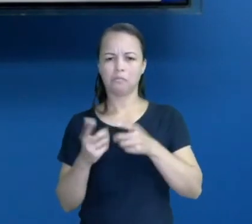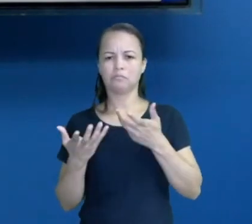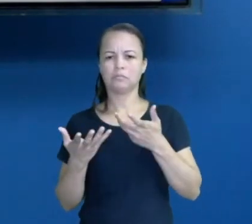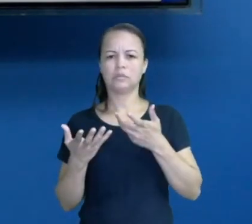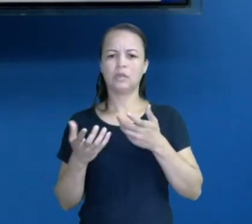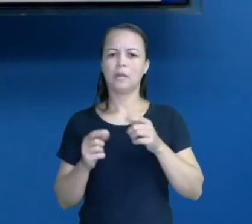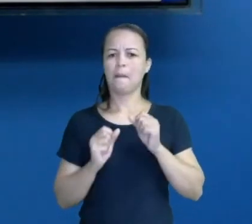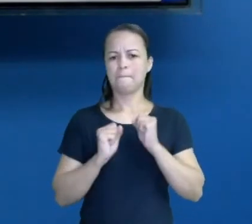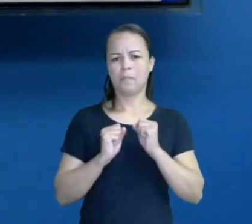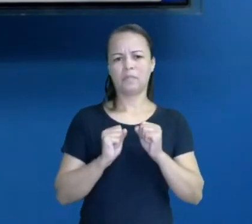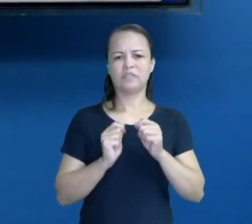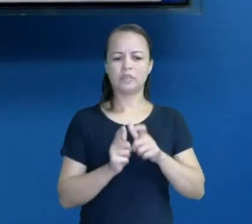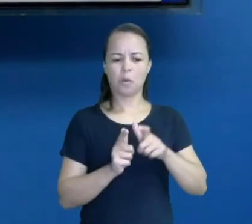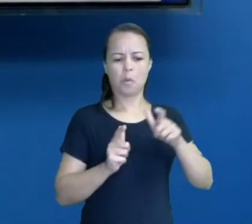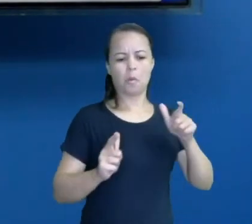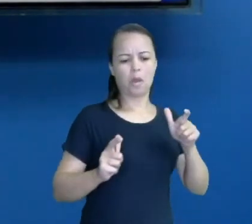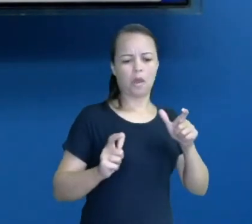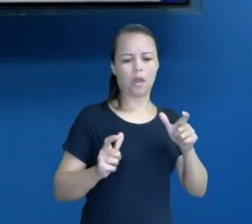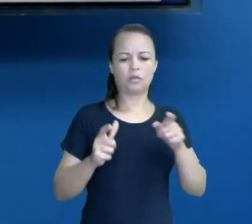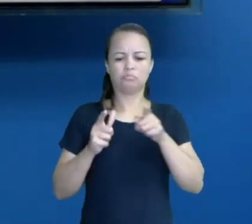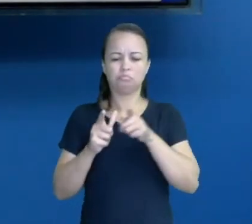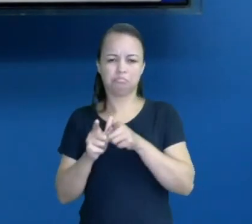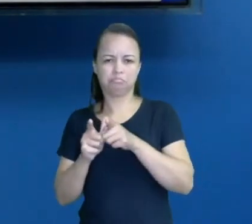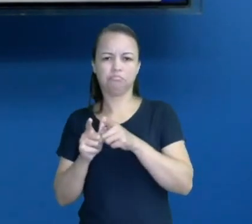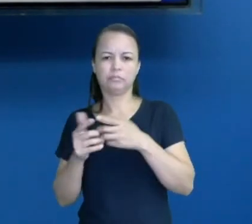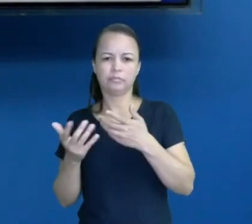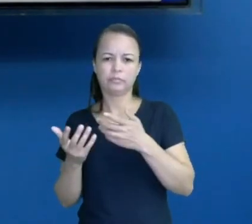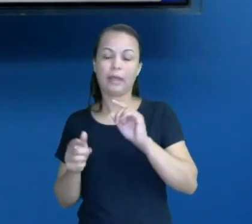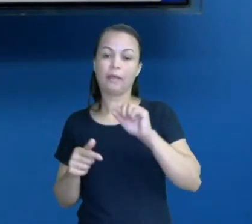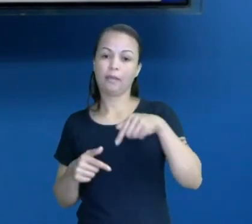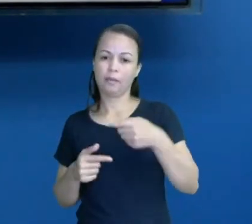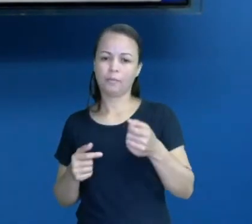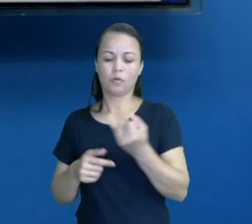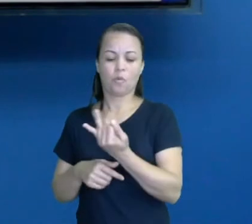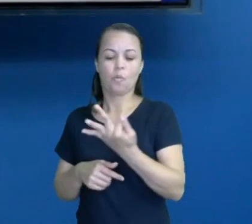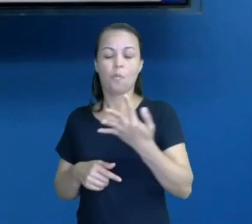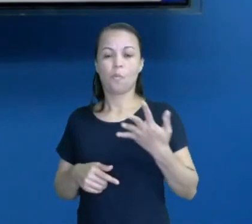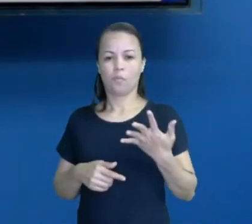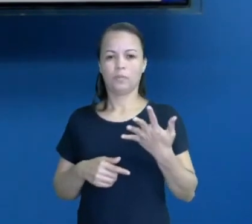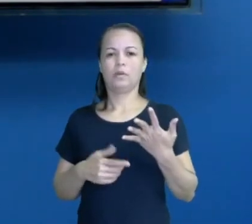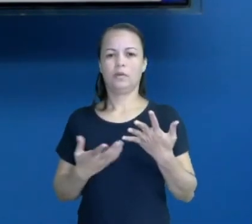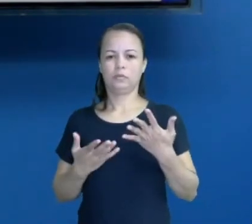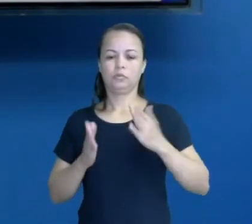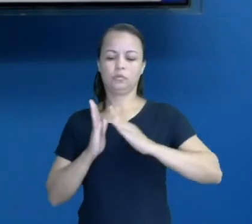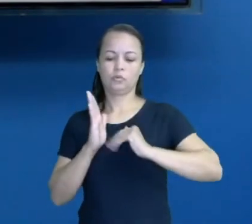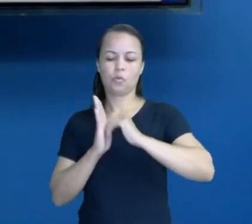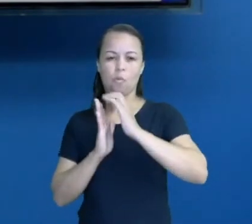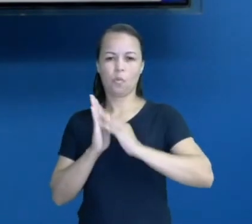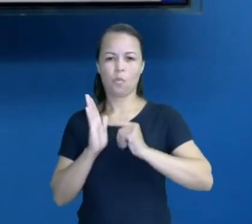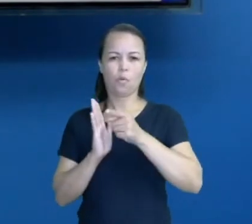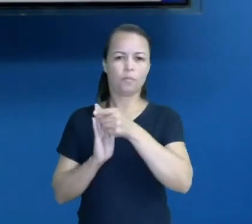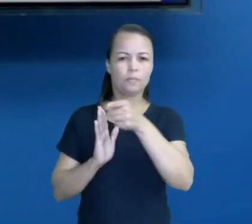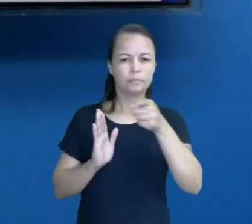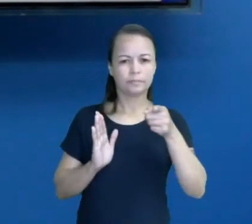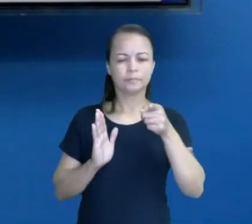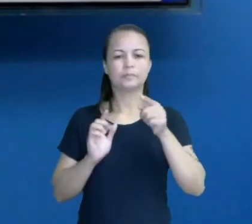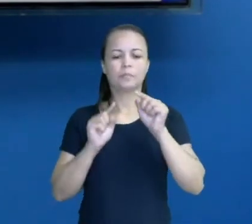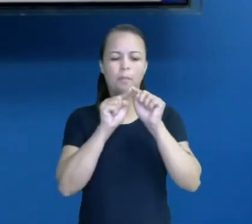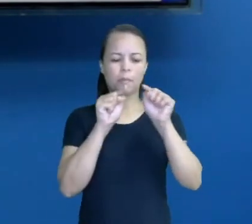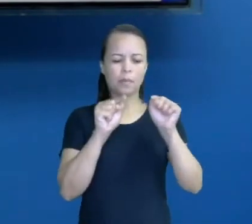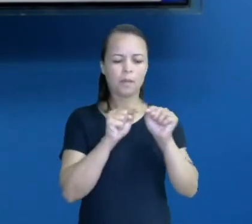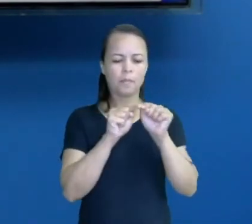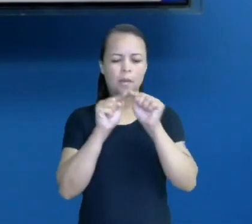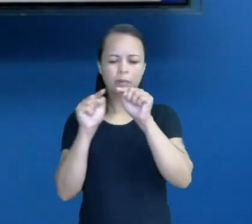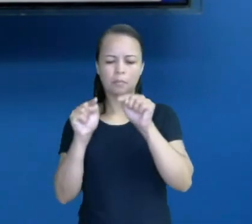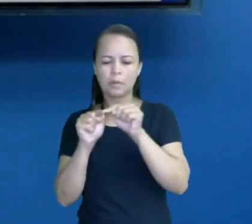uma menor e uma maior. E depois você conta quantos quadradinhos vocês pintaram